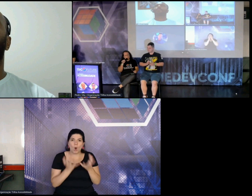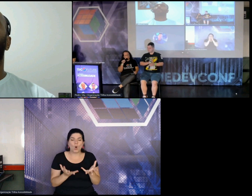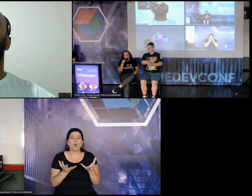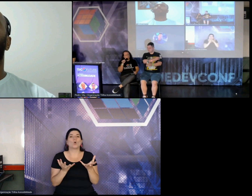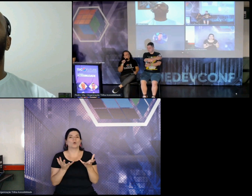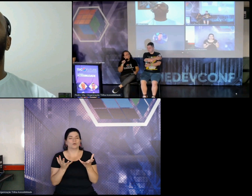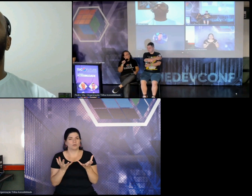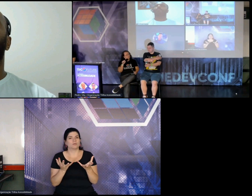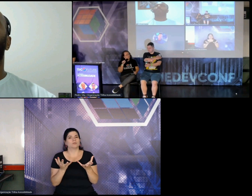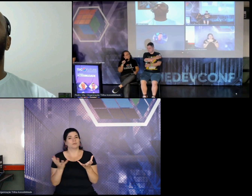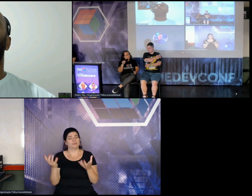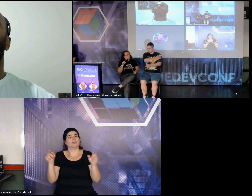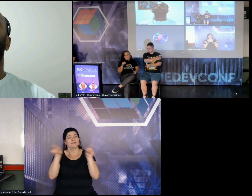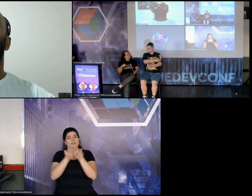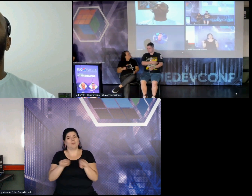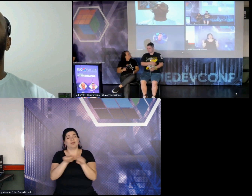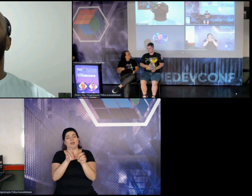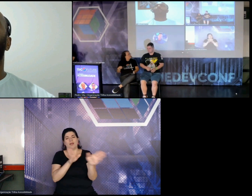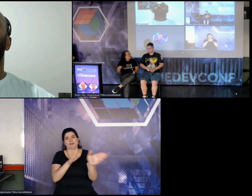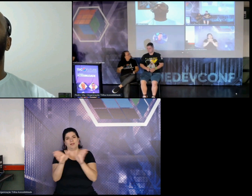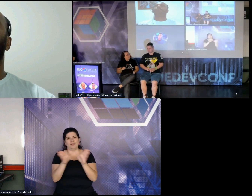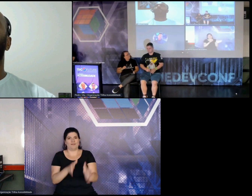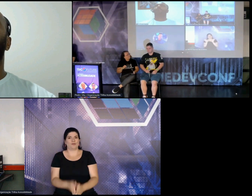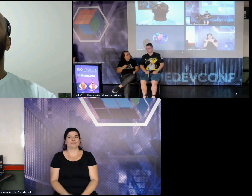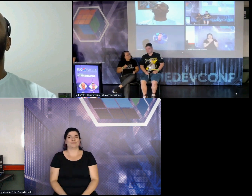ainda acessível.